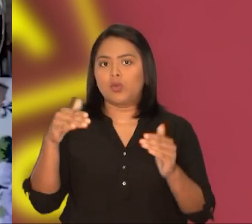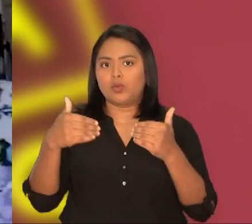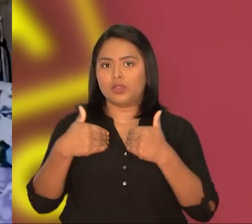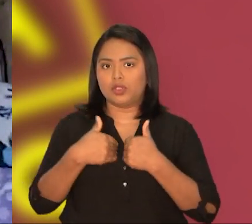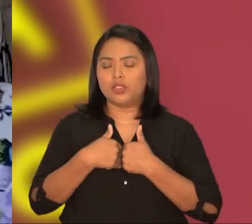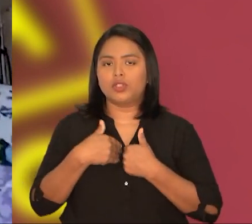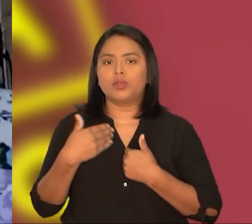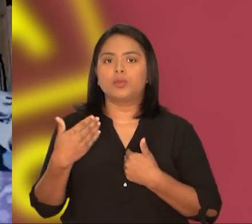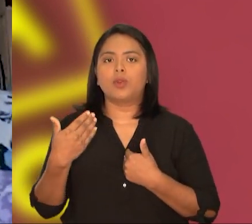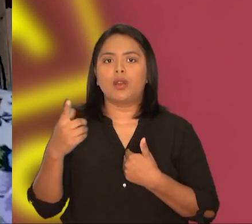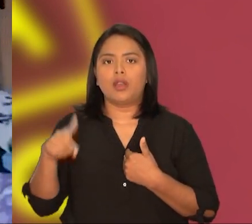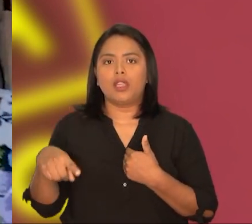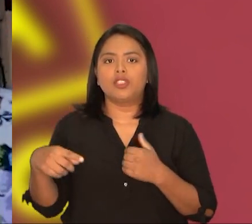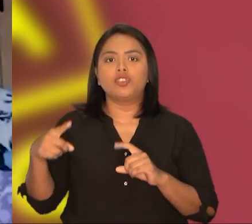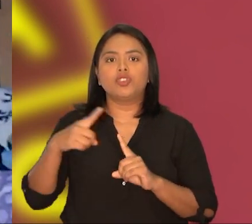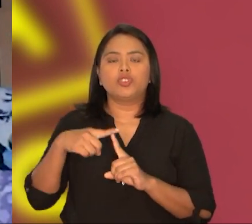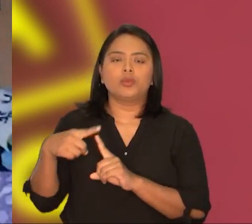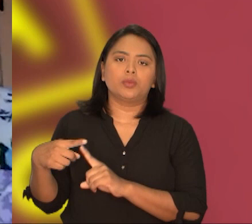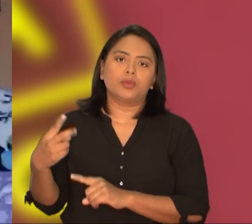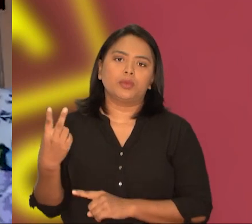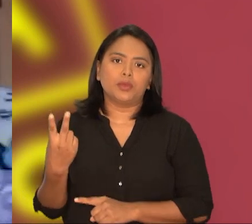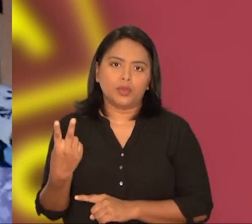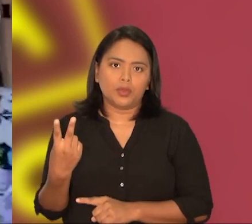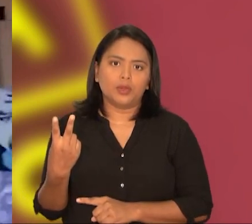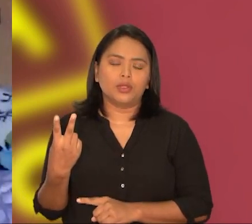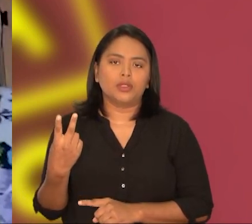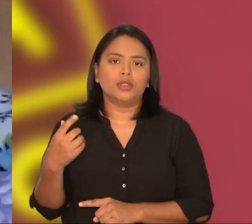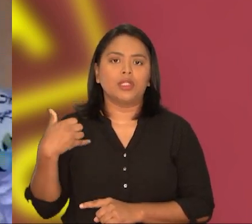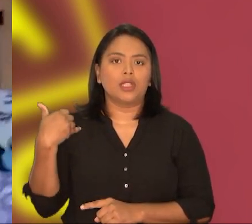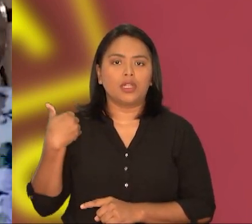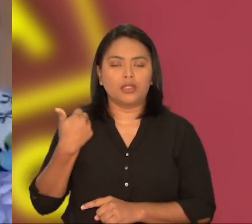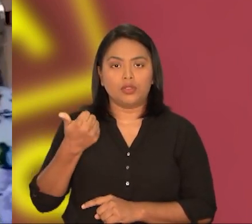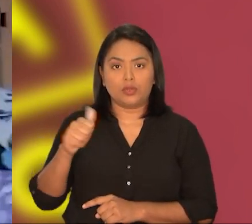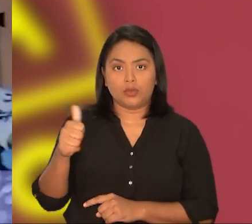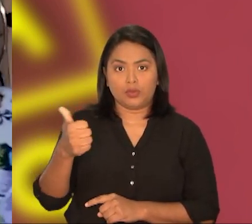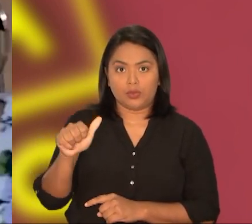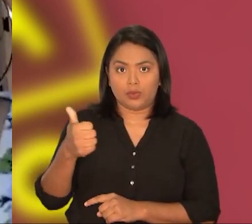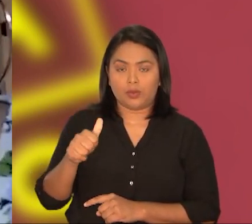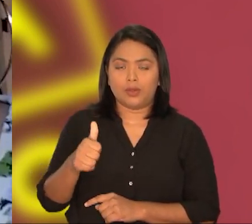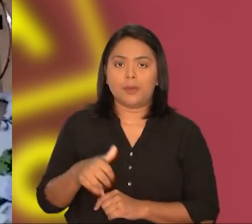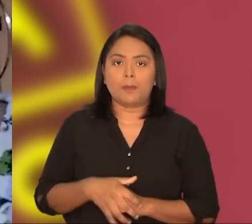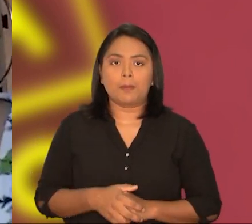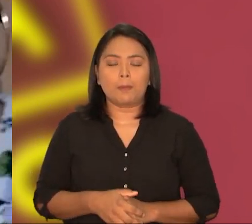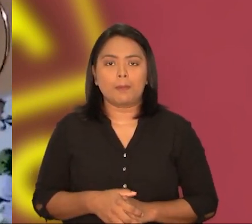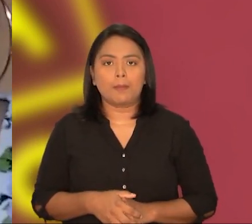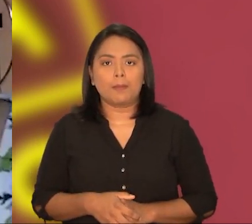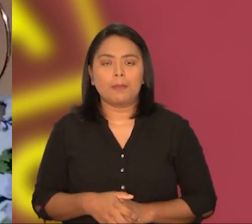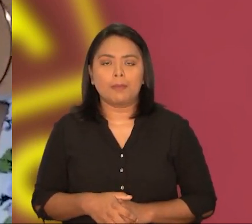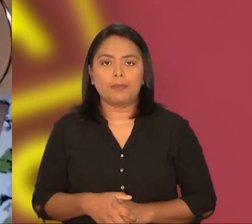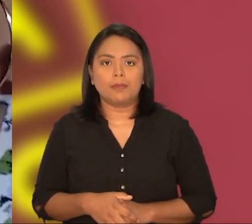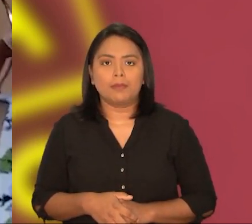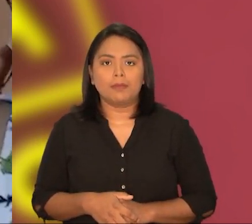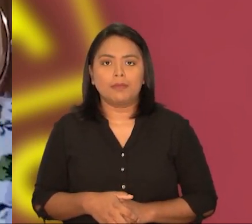grau 2. E o Pietro, ele tem 11 anos, e aí ele saiu daquele